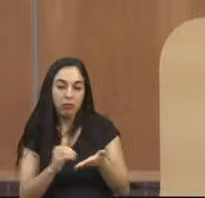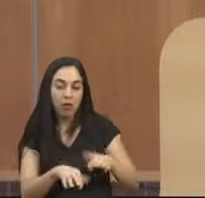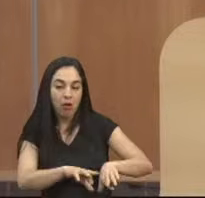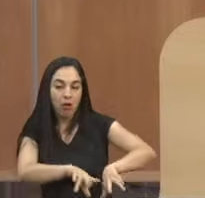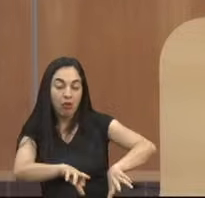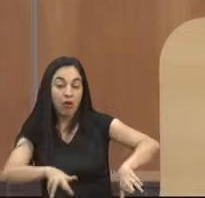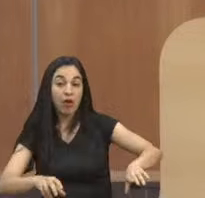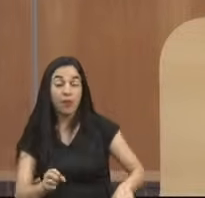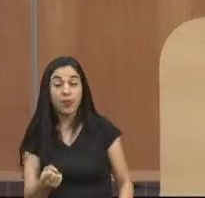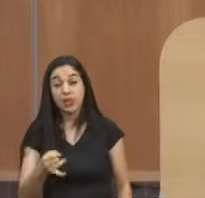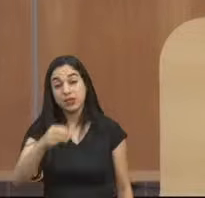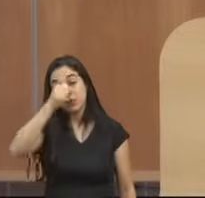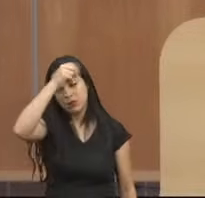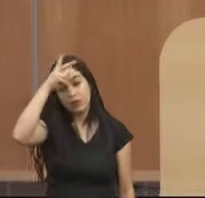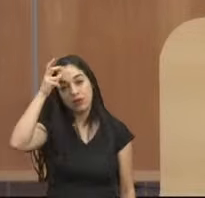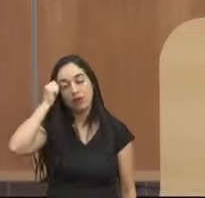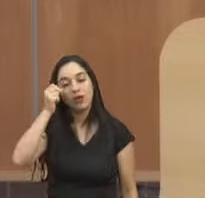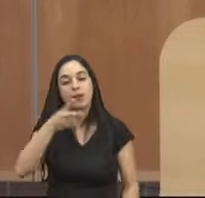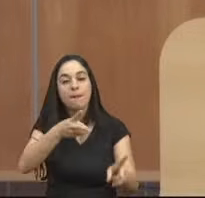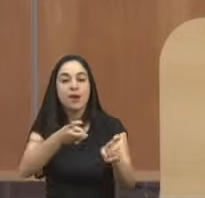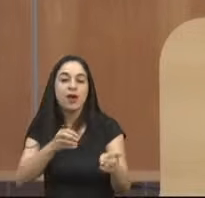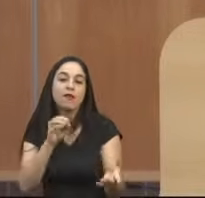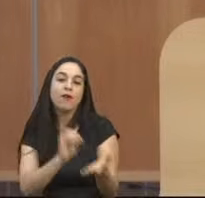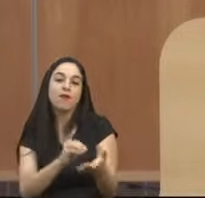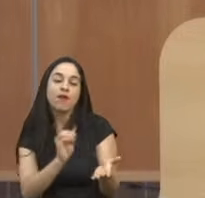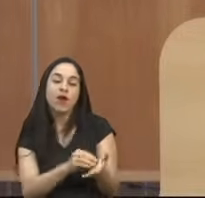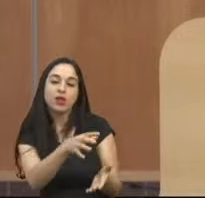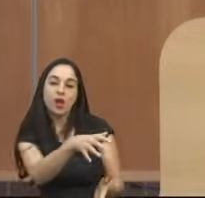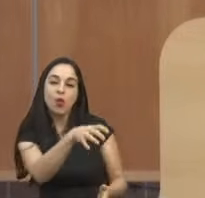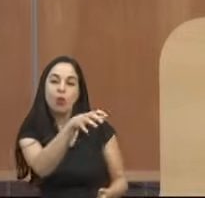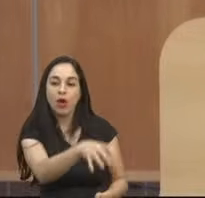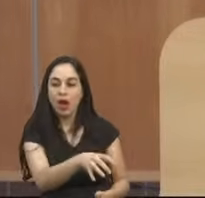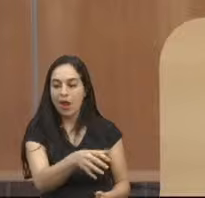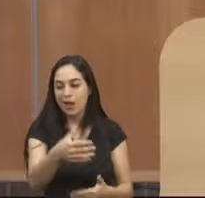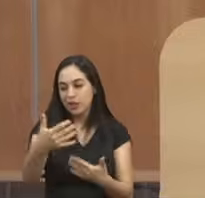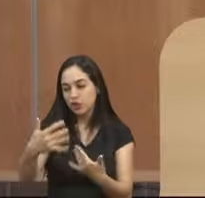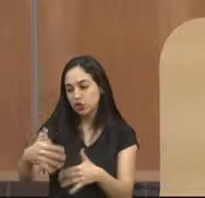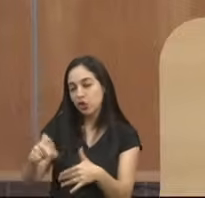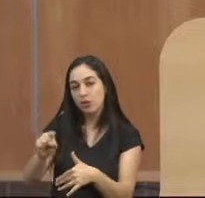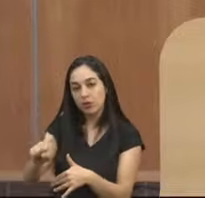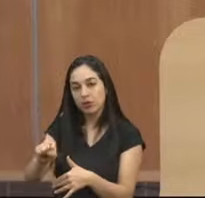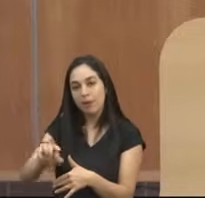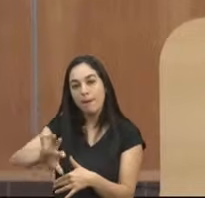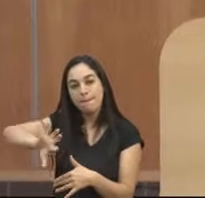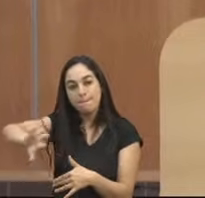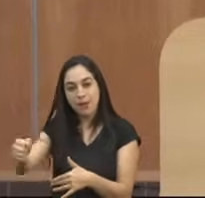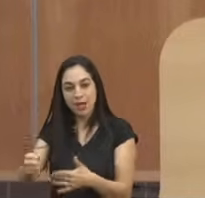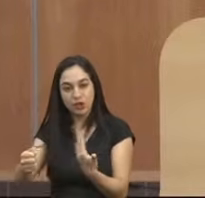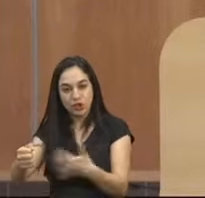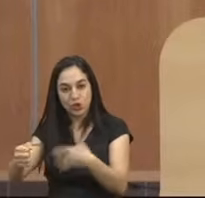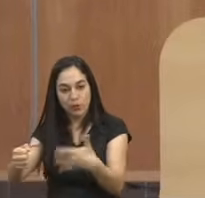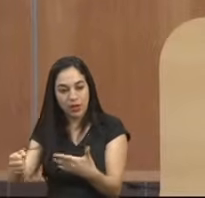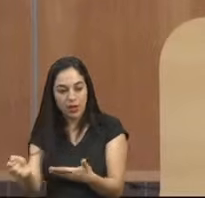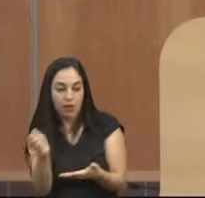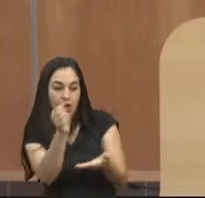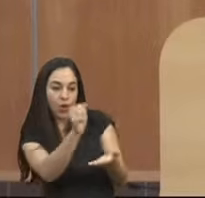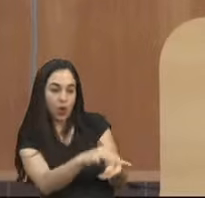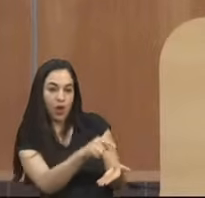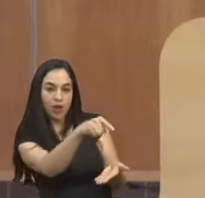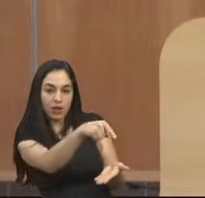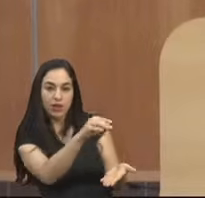o prefeito percebe que vai faltar em uma área e sobrar em outra, ele pode suplementar, ele pode fazer um decreto de